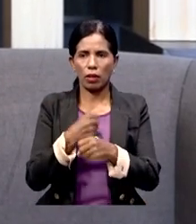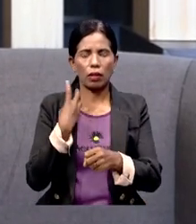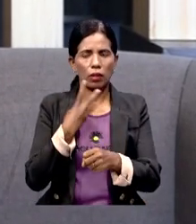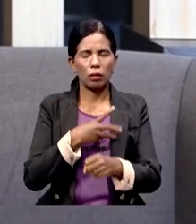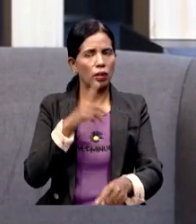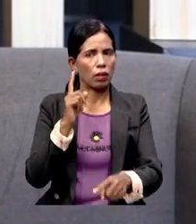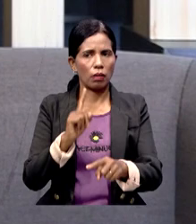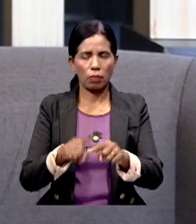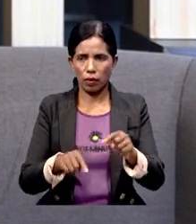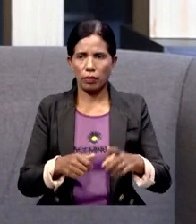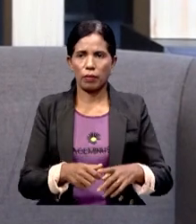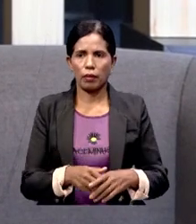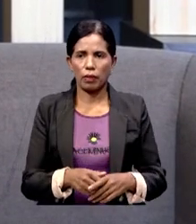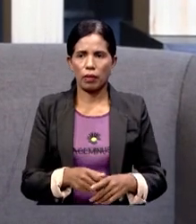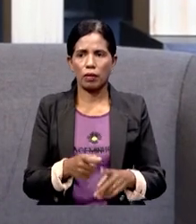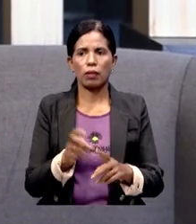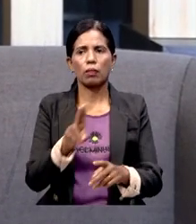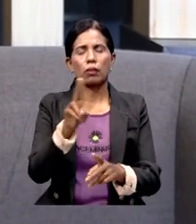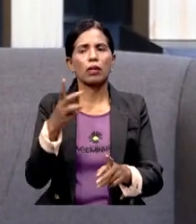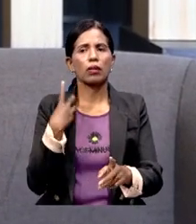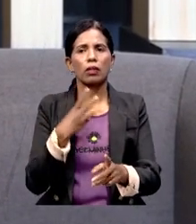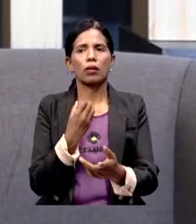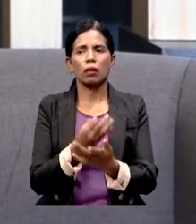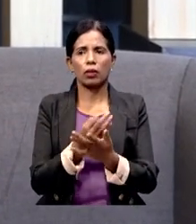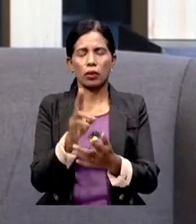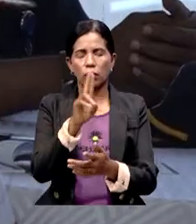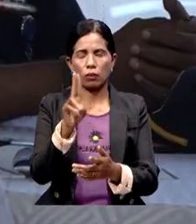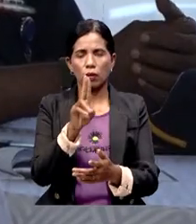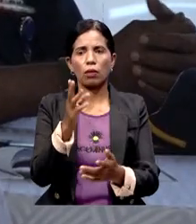level gere o uso de ossano de dia.